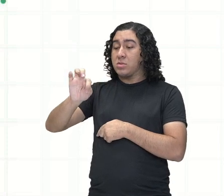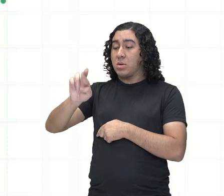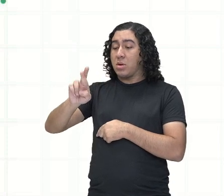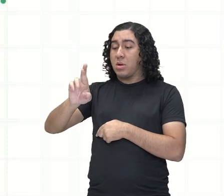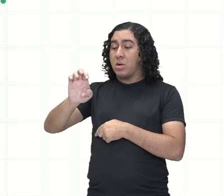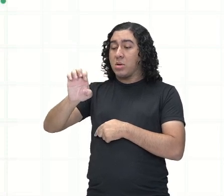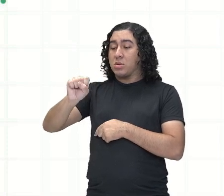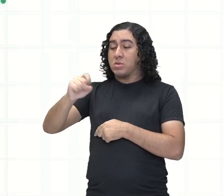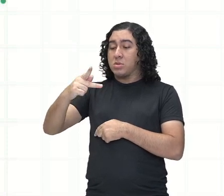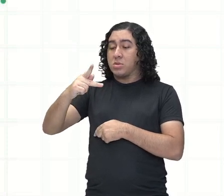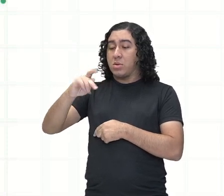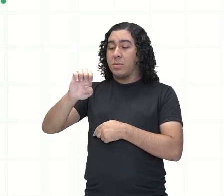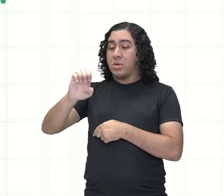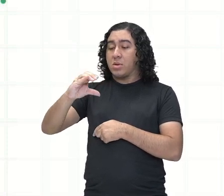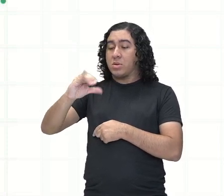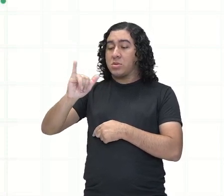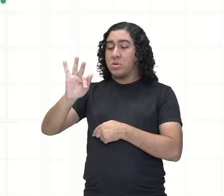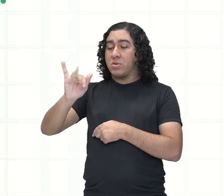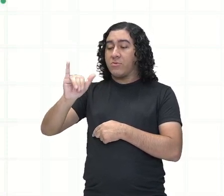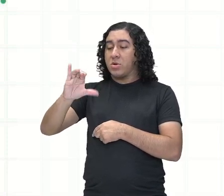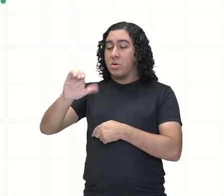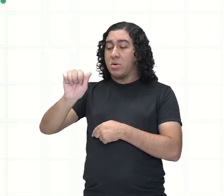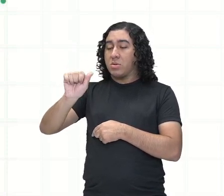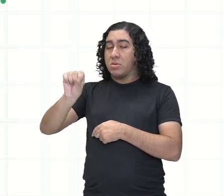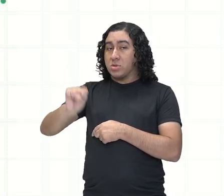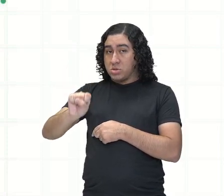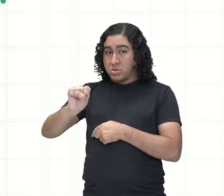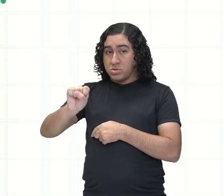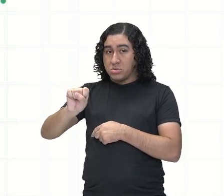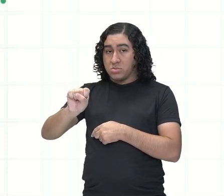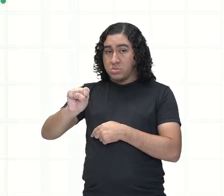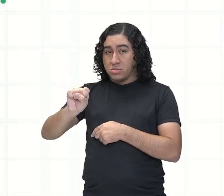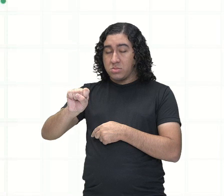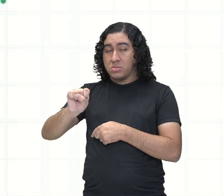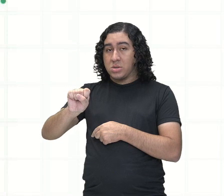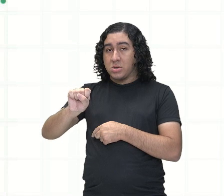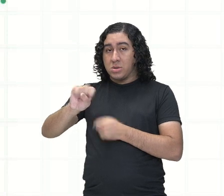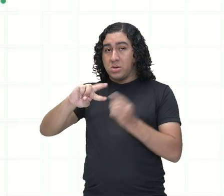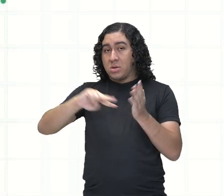interespecíficas, e aí nós temos inter de